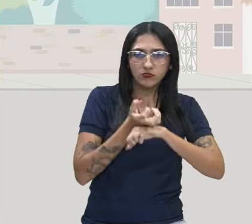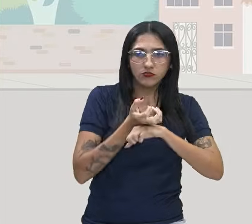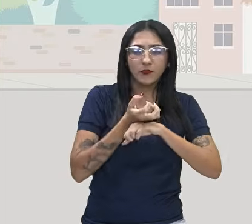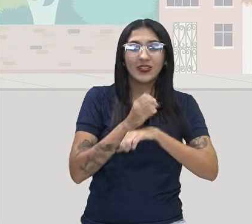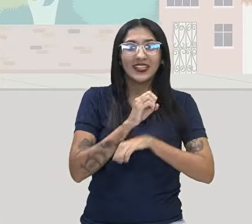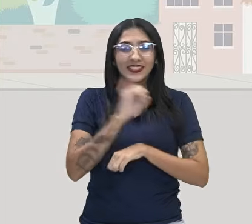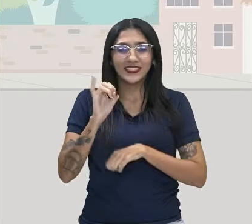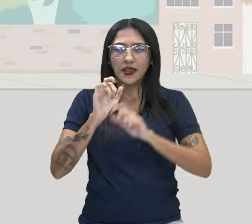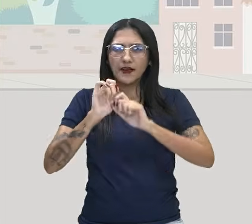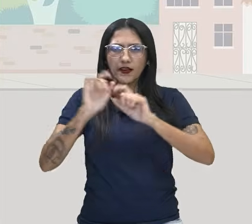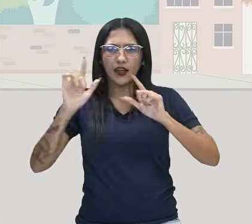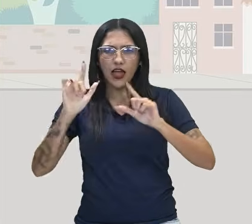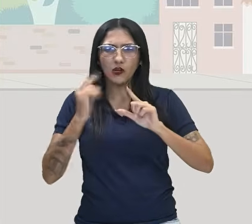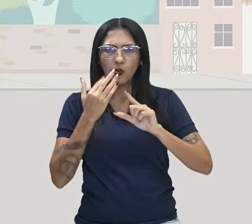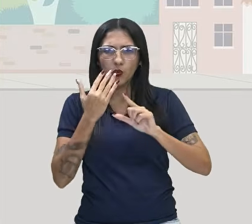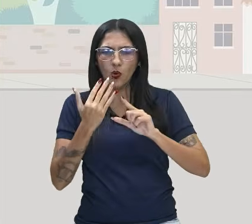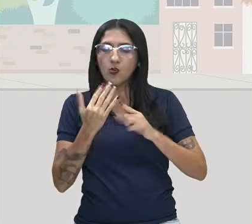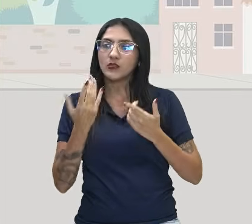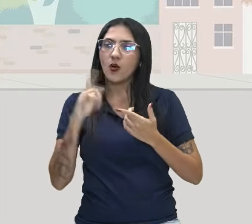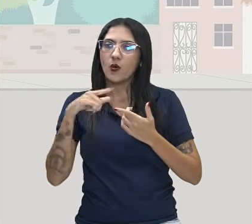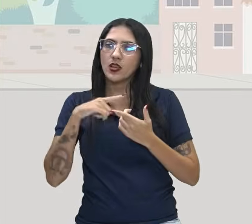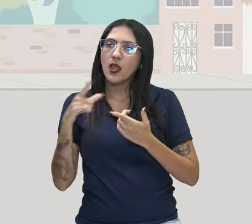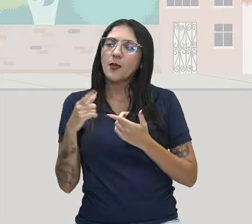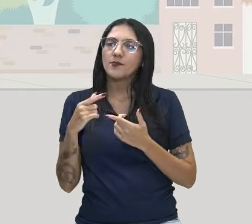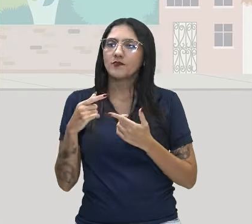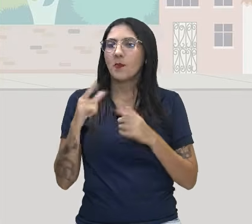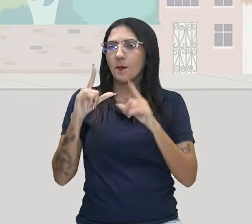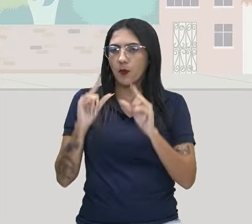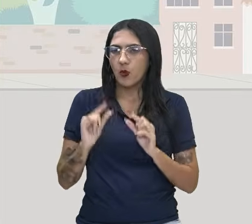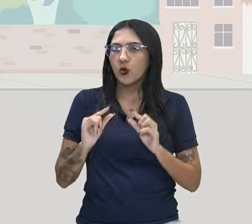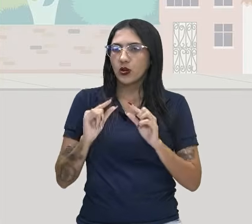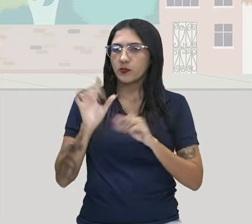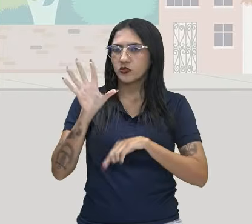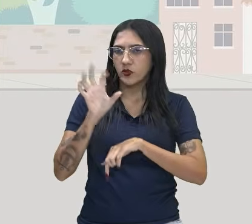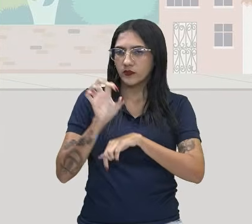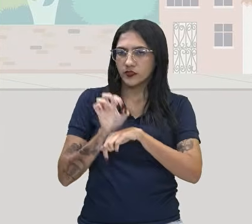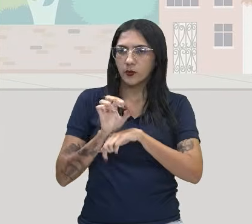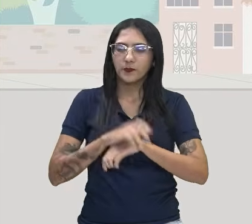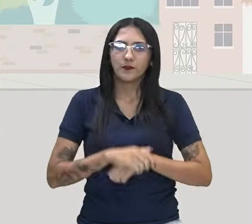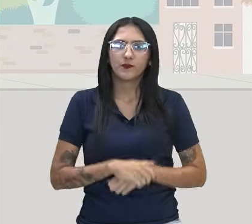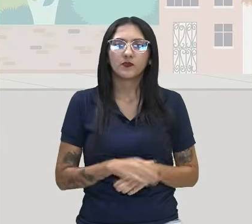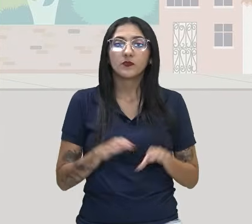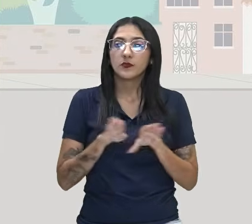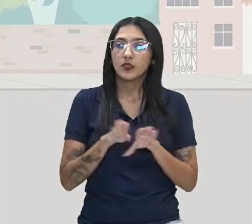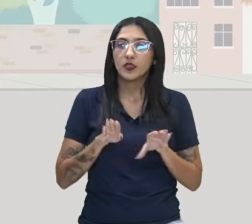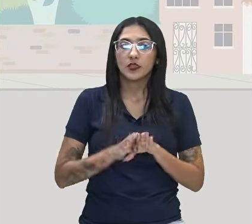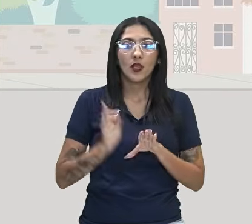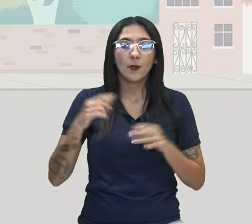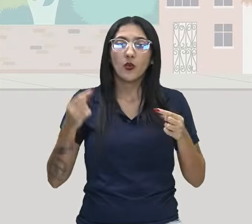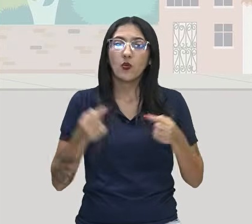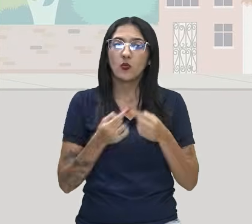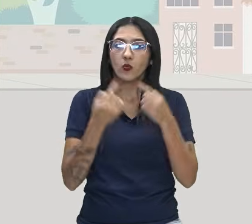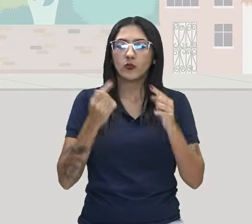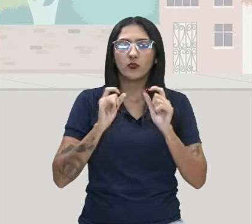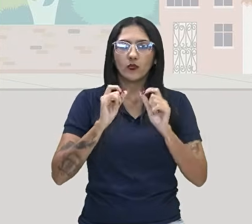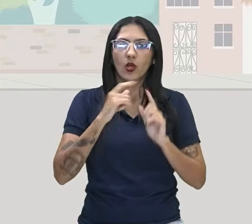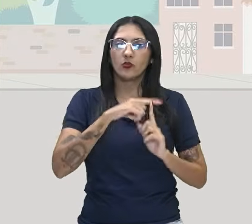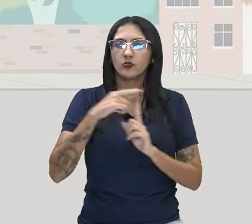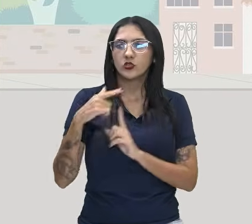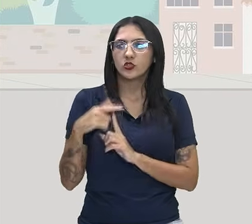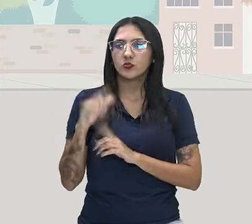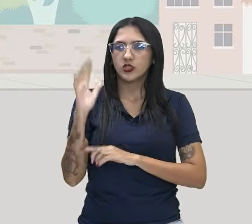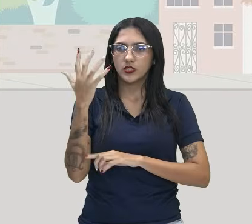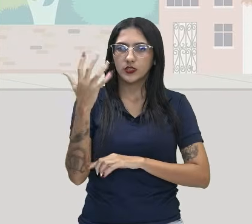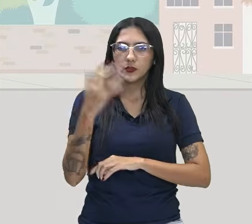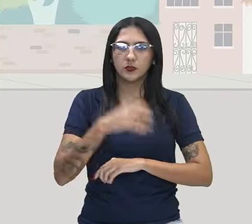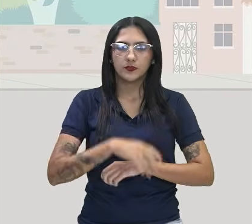estudos da superfície terrestre, que acaba refletindo também em relação ao tipo de clima. Um dos fatores que a